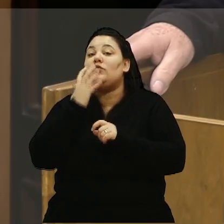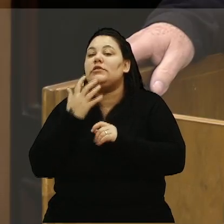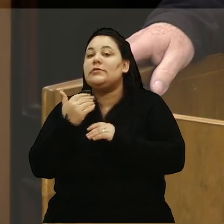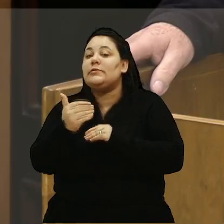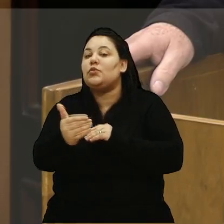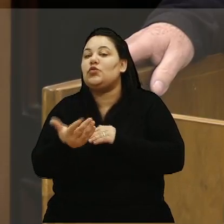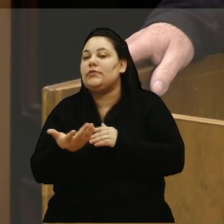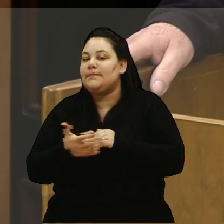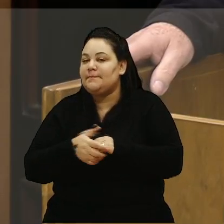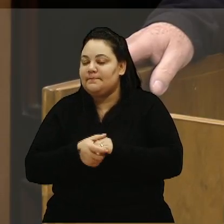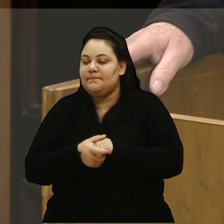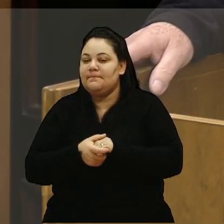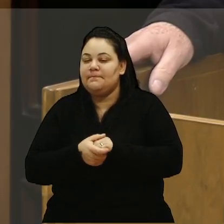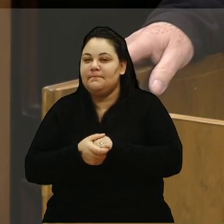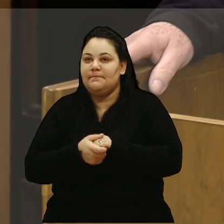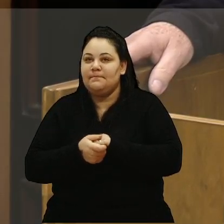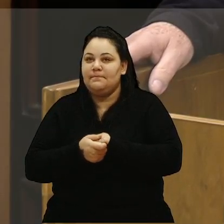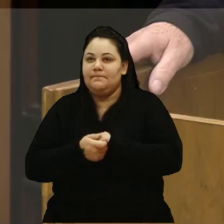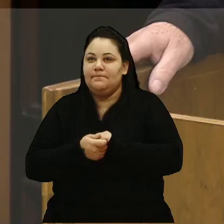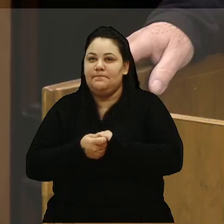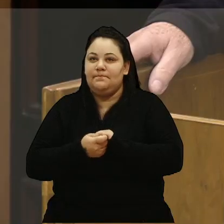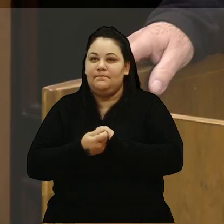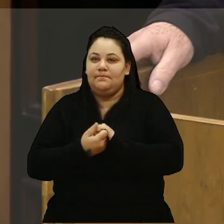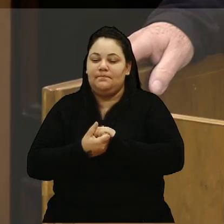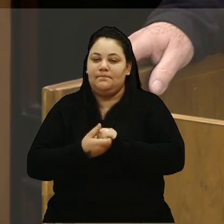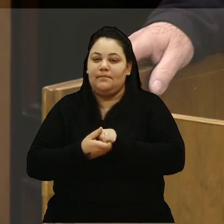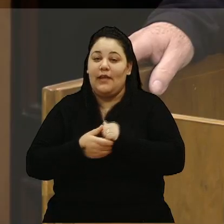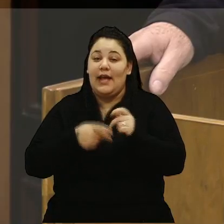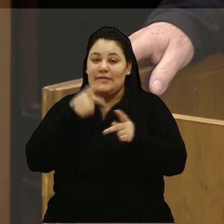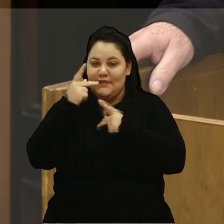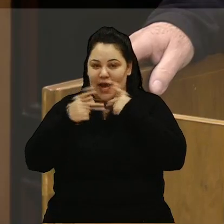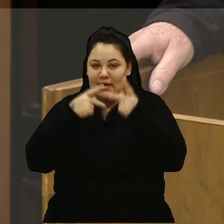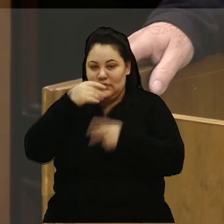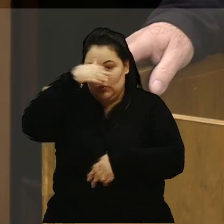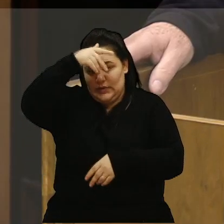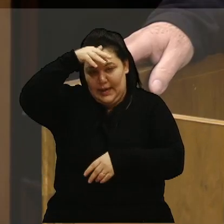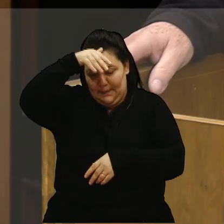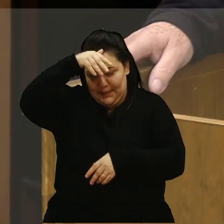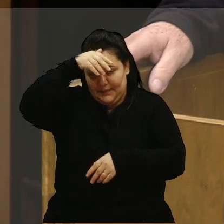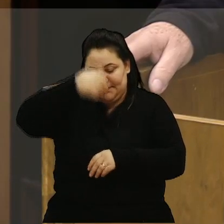As declarações do presidente norte-americano, Trump,